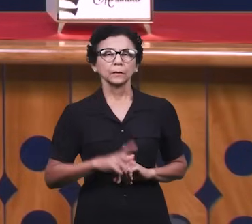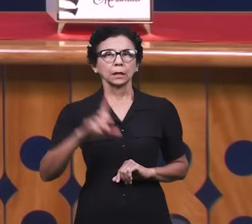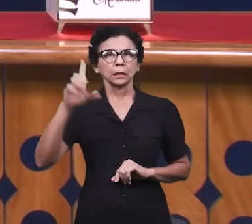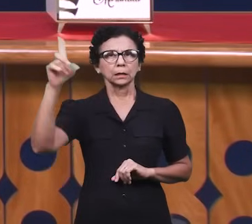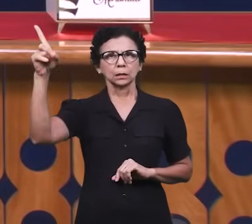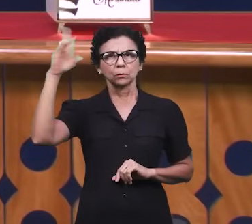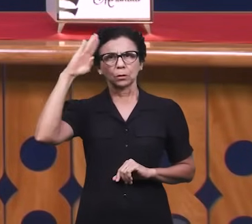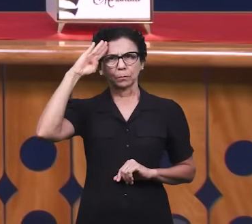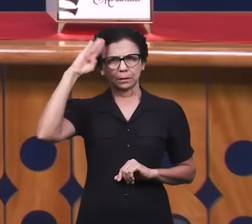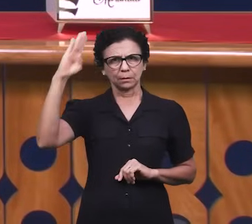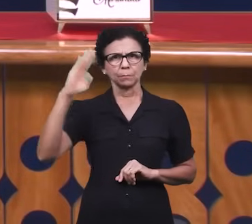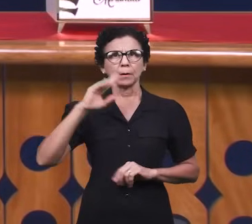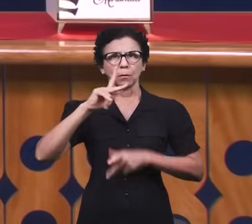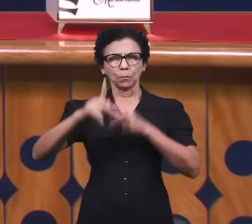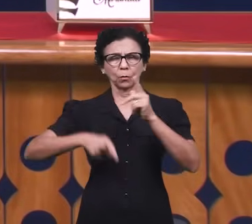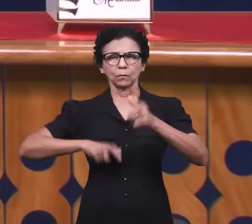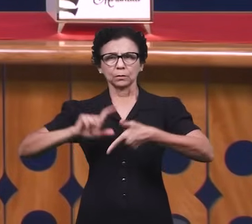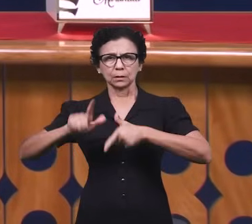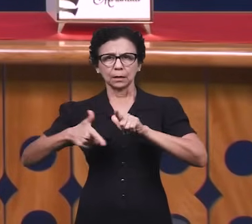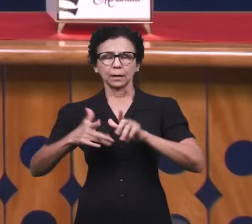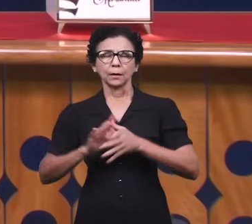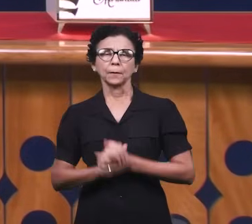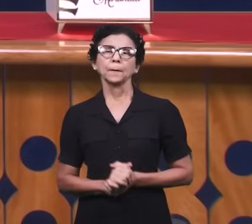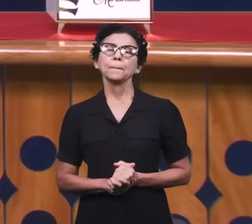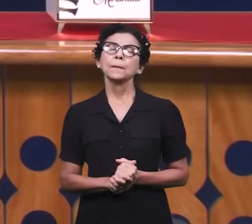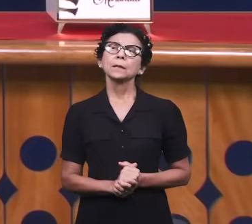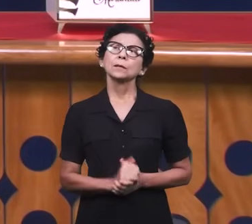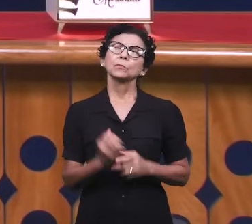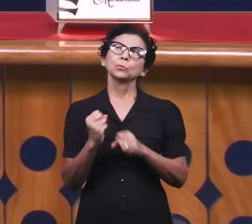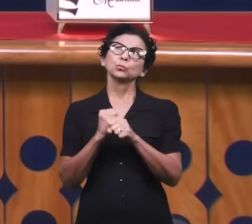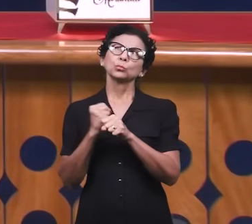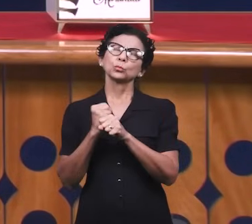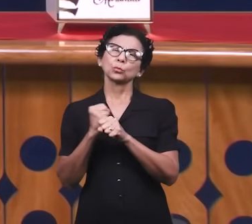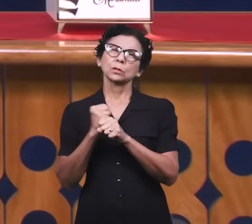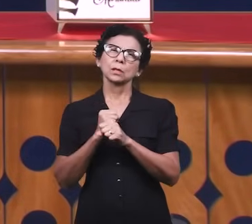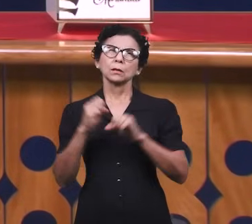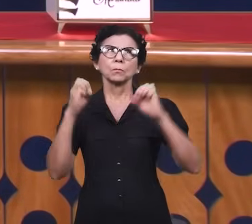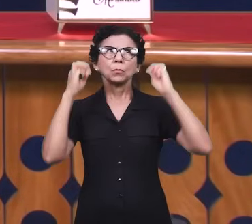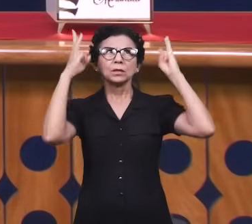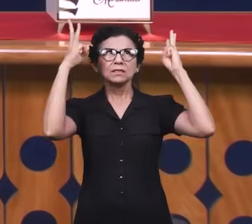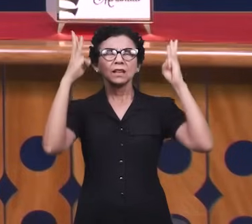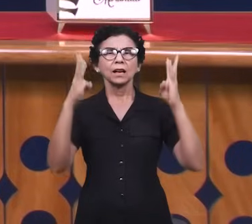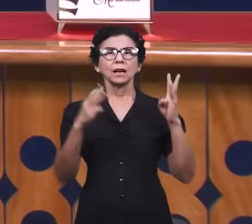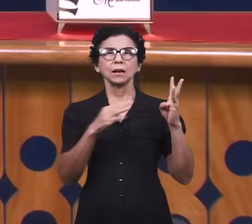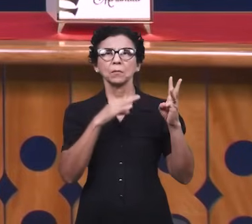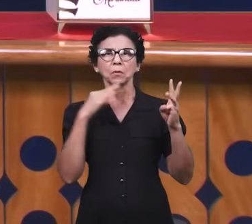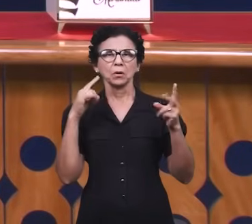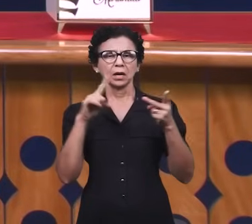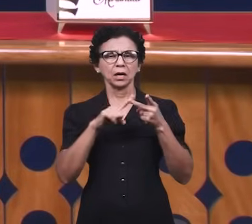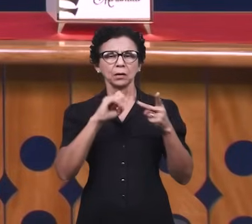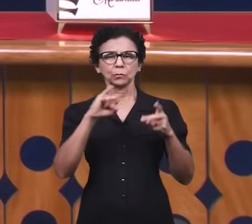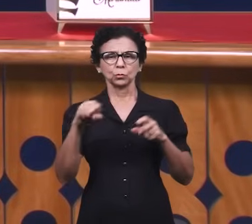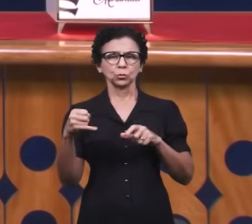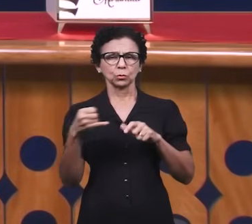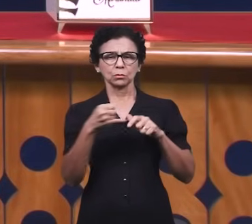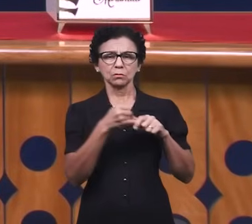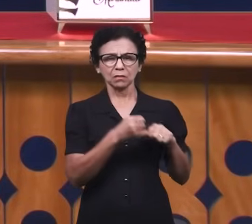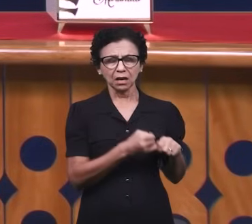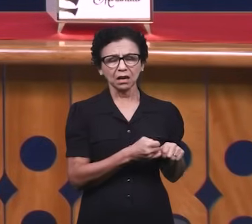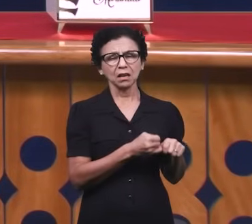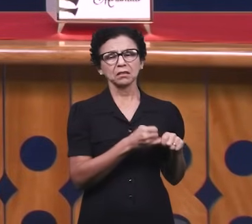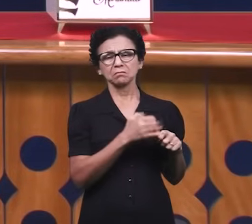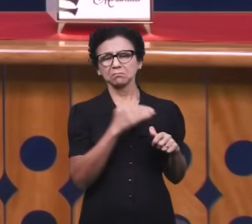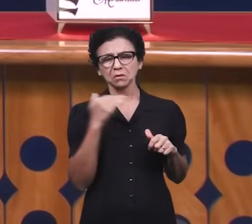Passou-se tempos depois do deserto, depois de Moisés e Josué, a época dos juízes foi uma época